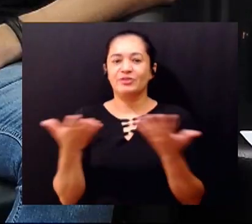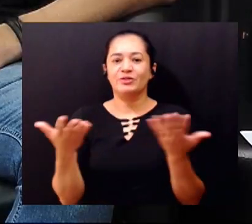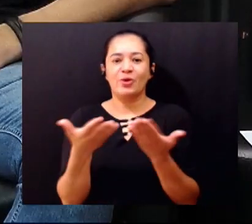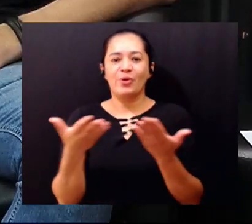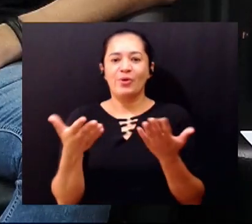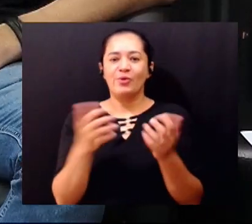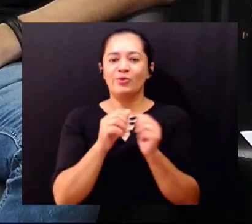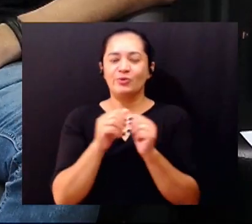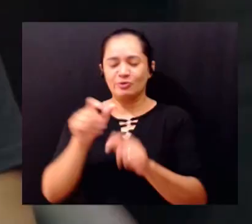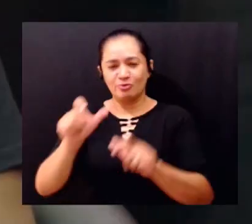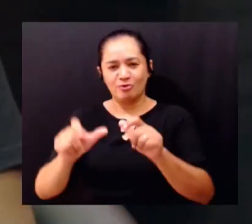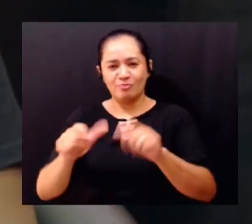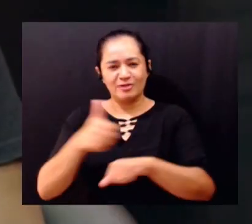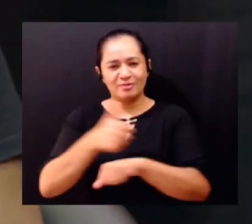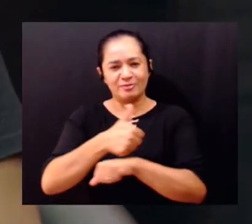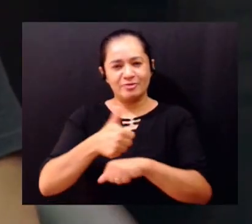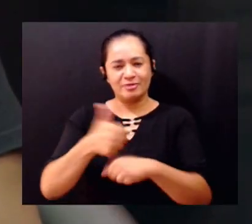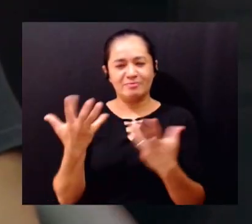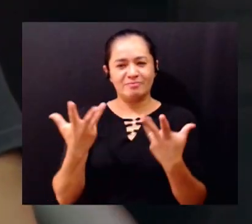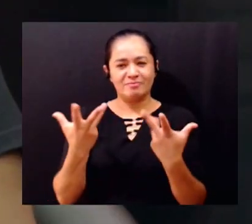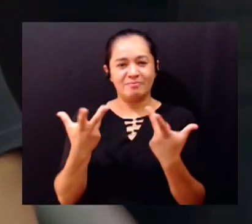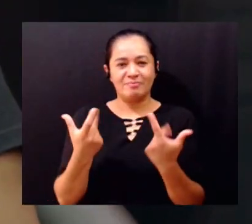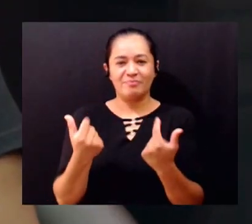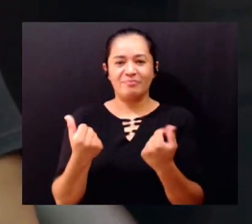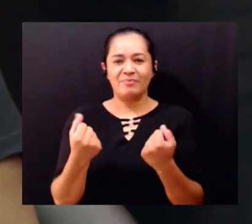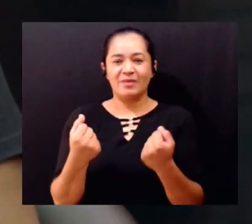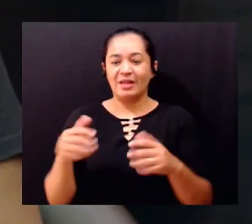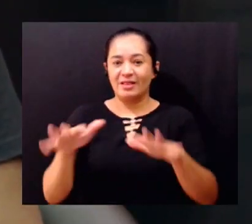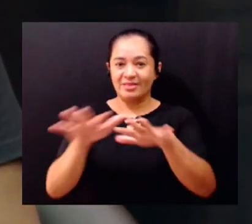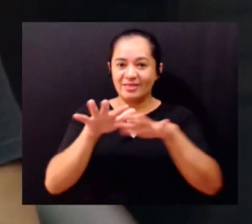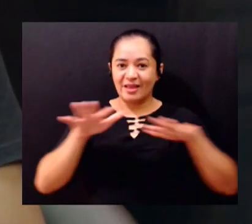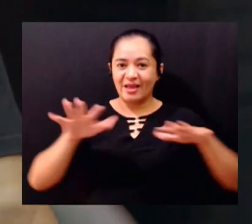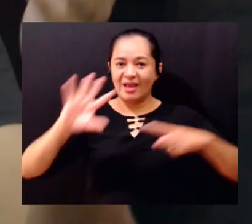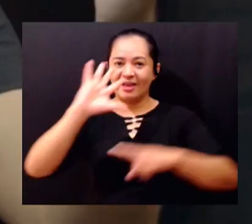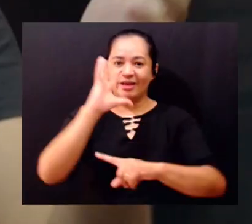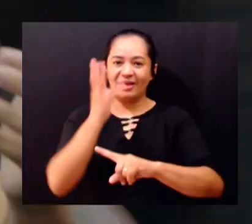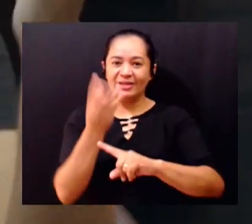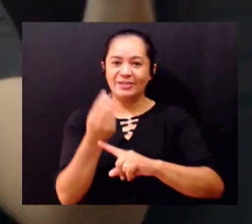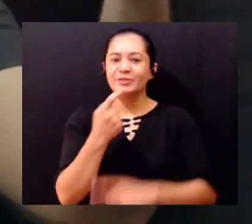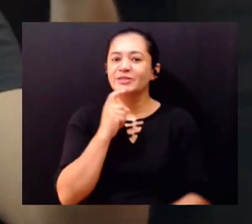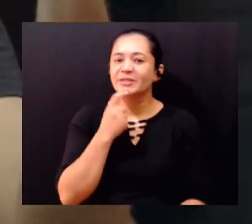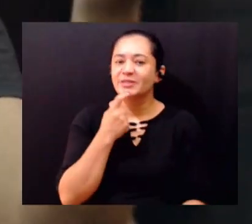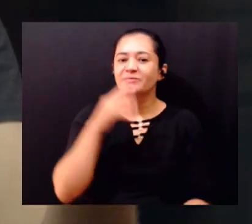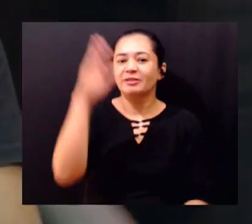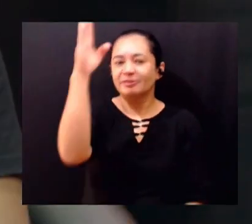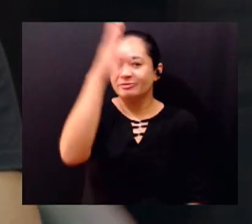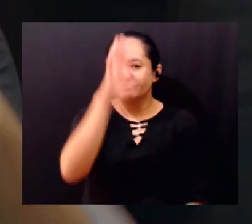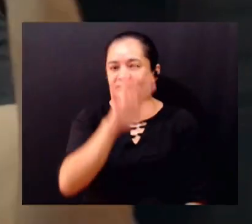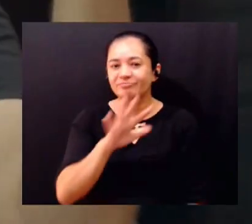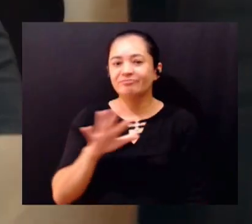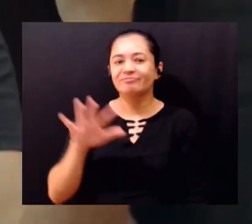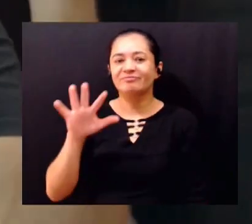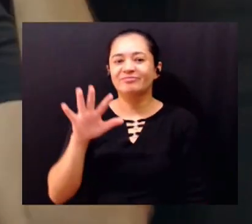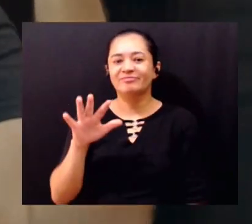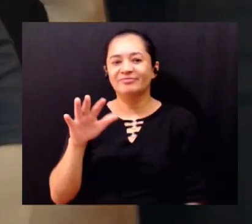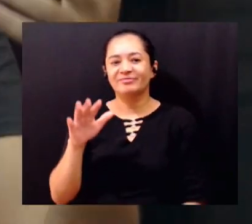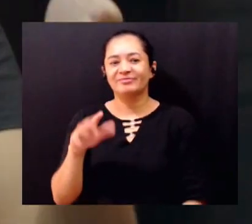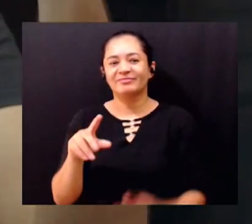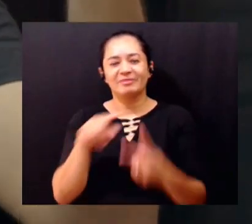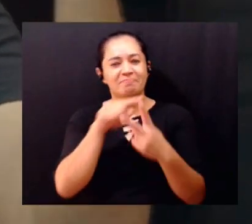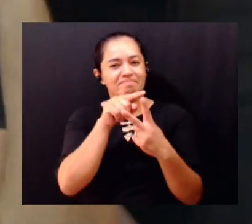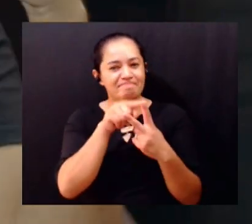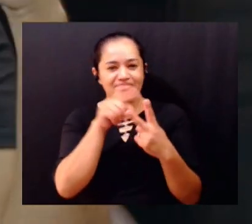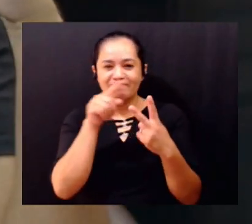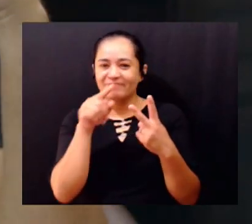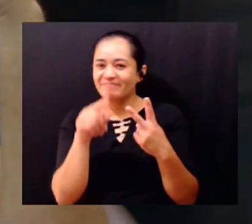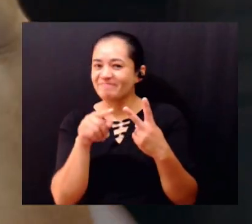nomes aqui do cenário artístico campineiro, nacional. Conversar com o Bira, falou do Tatu Man, lembrei lá da época.